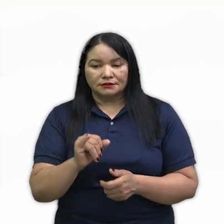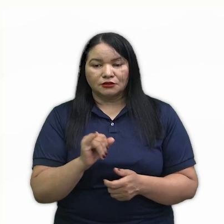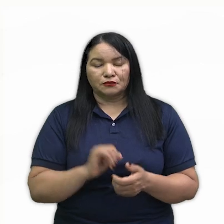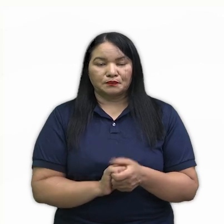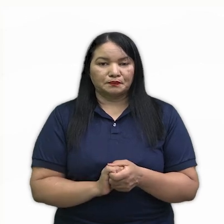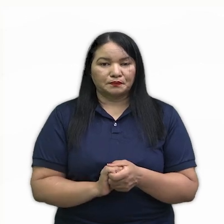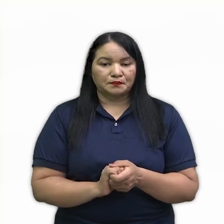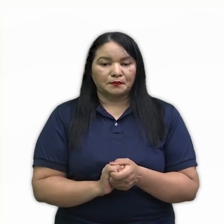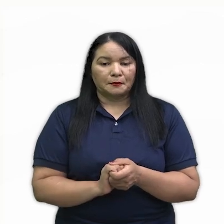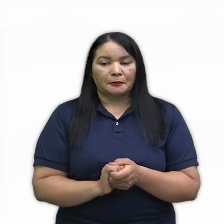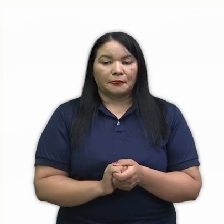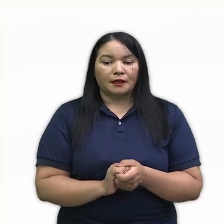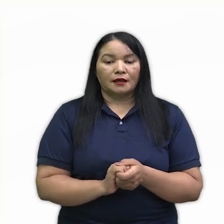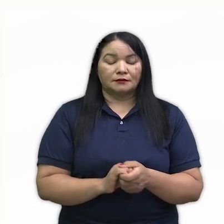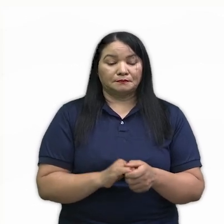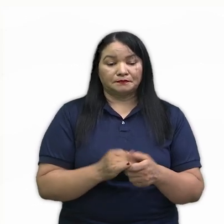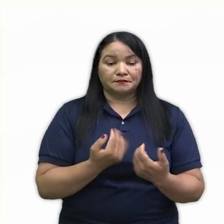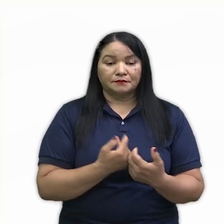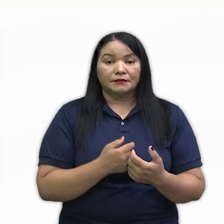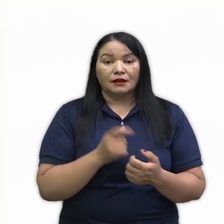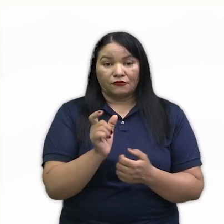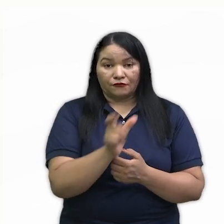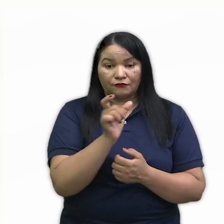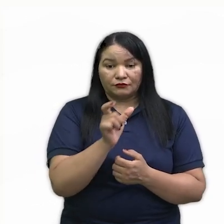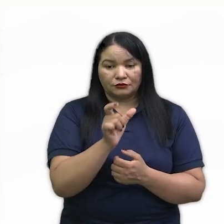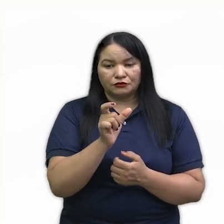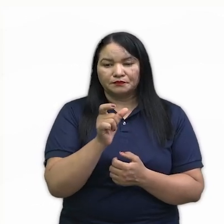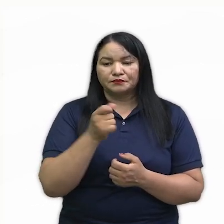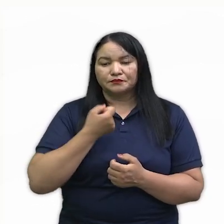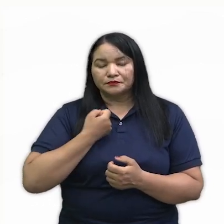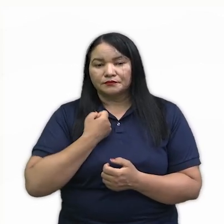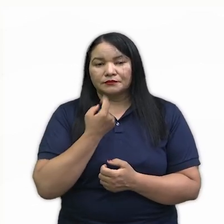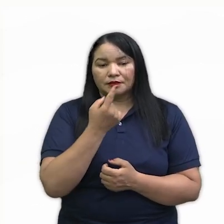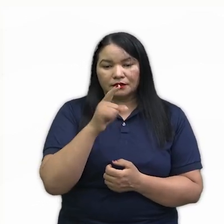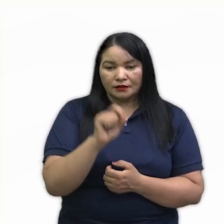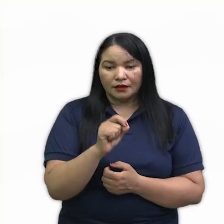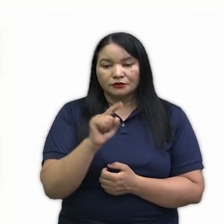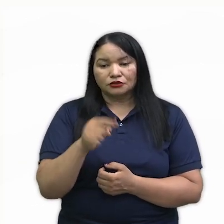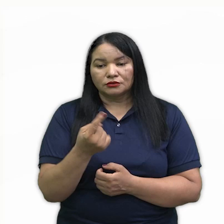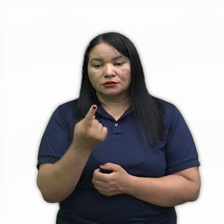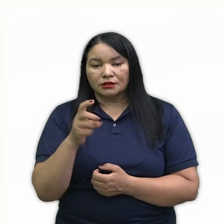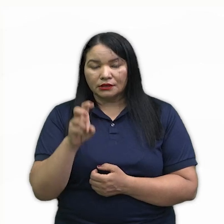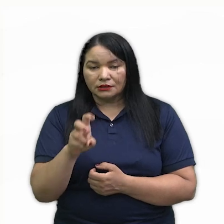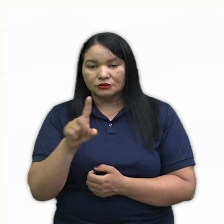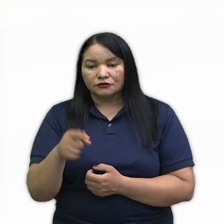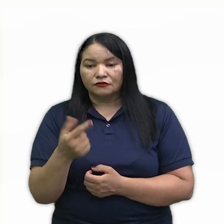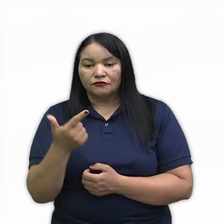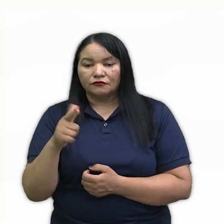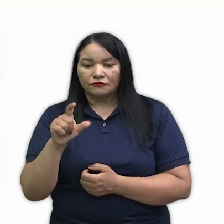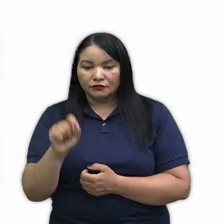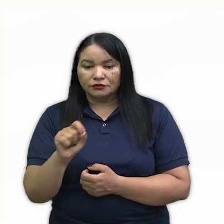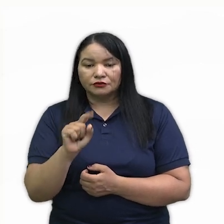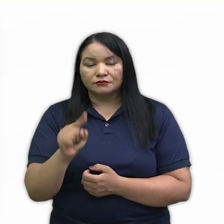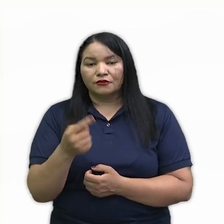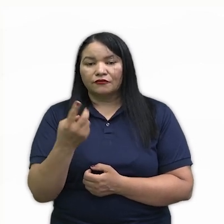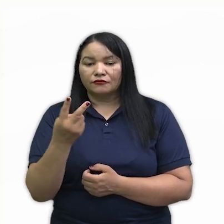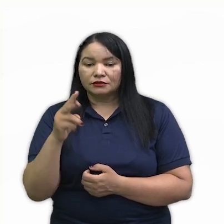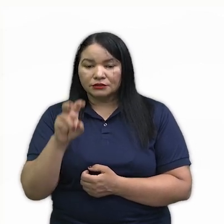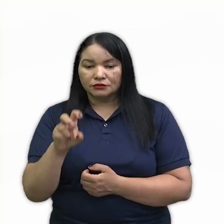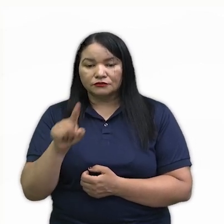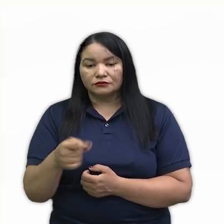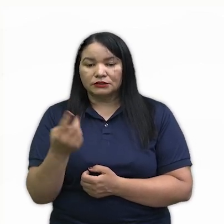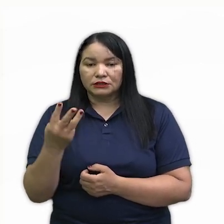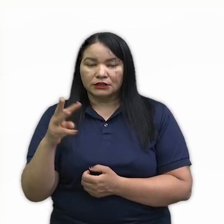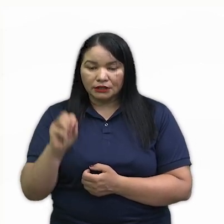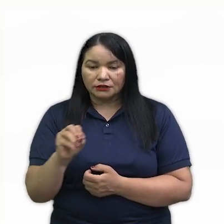sequência de senhas é 10, 15, 20, 25, 30, qual é a regra dessa